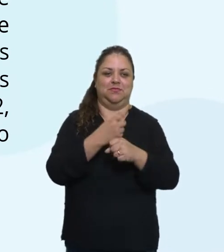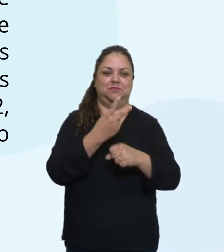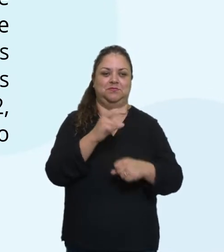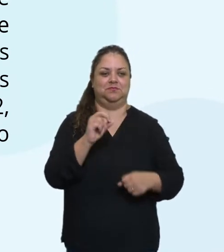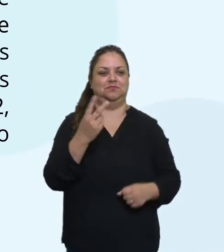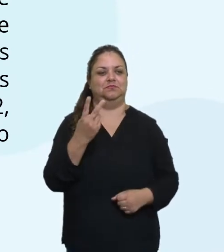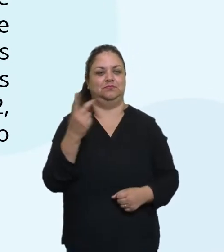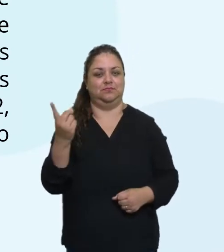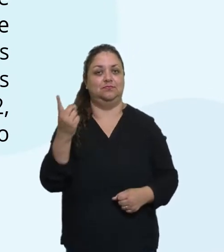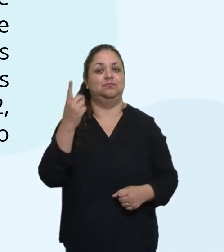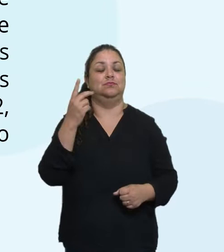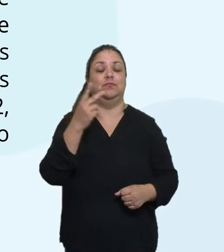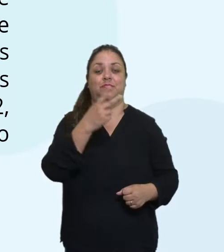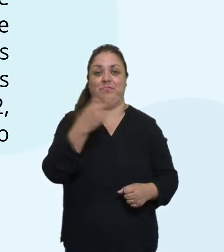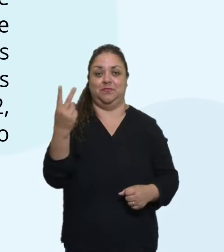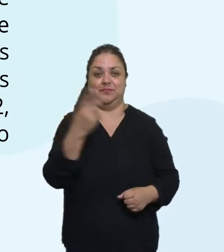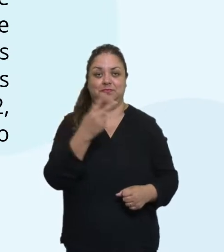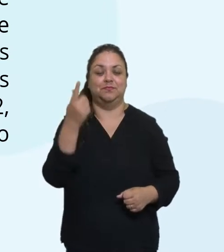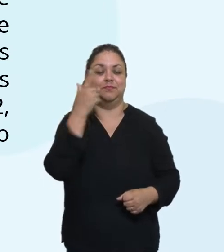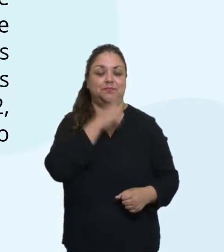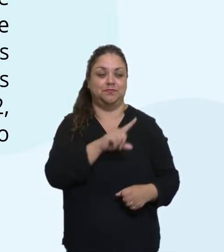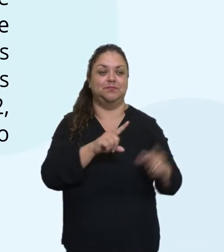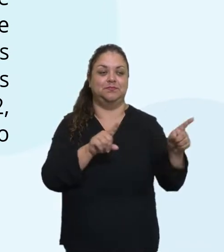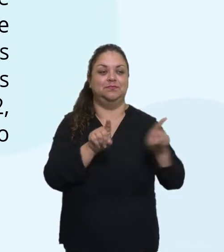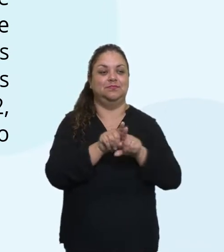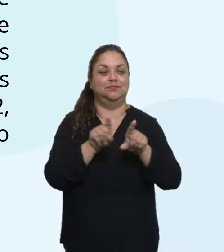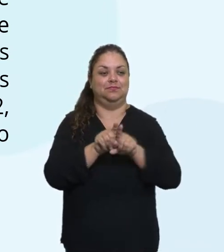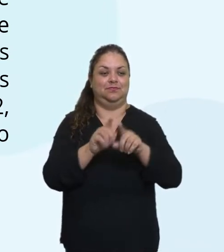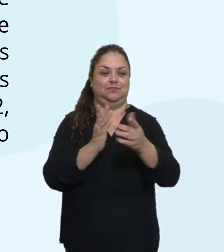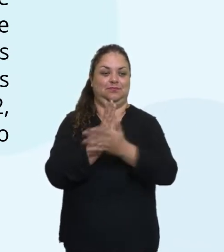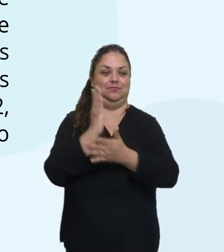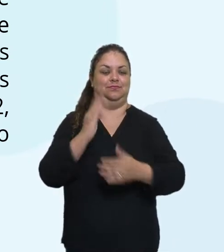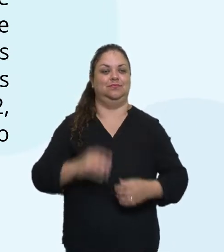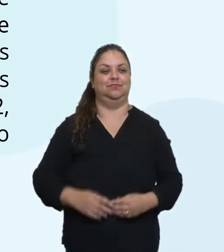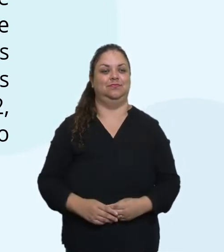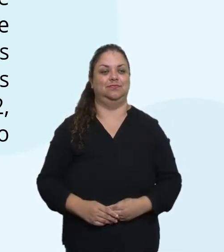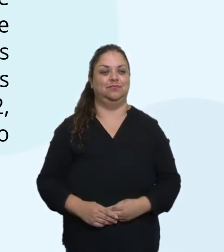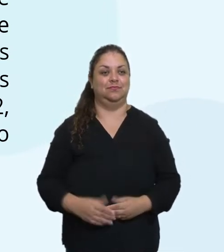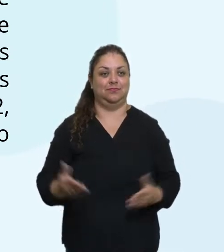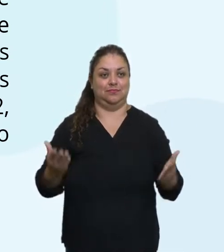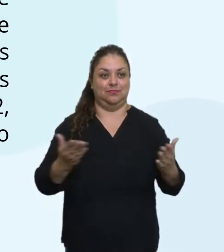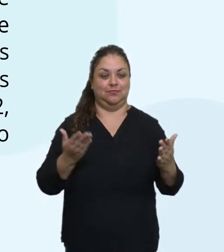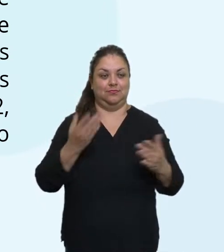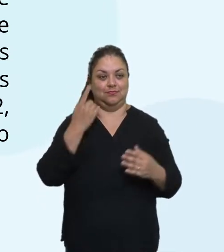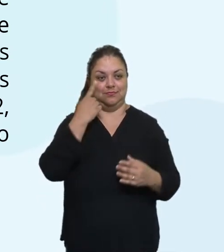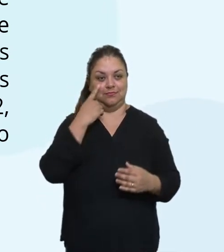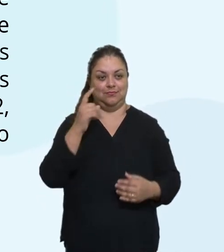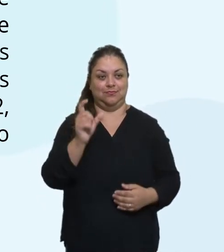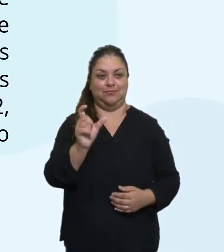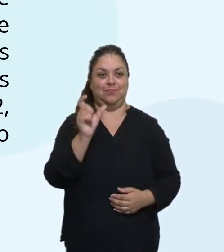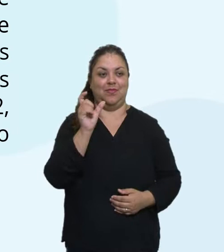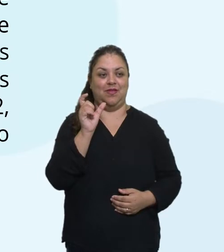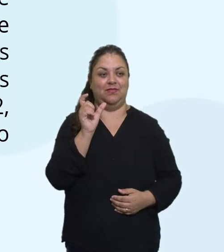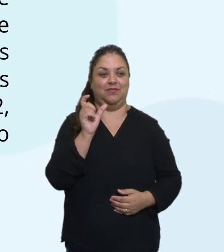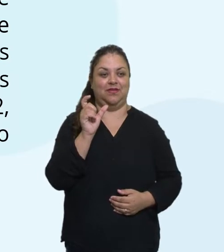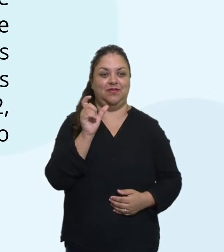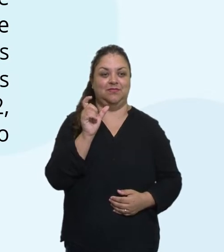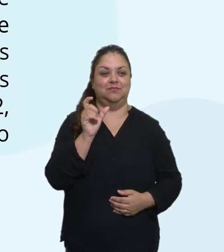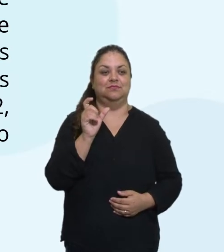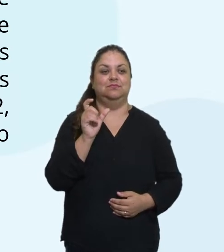obtido E aí veja só como a já aparece para vocês excepcionalmente a a própria palavra excepcionalmente